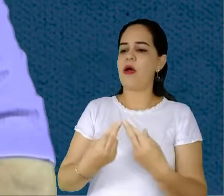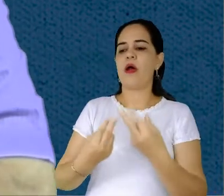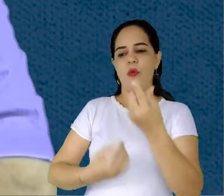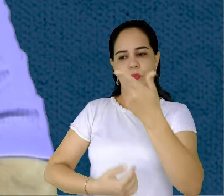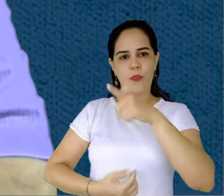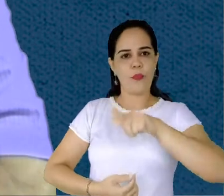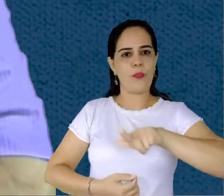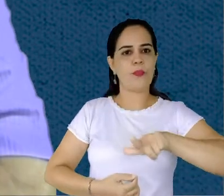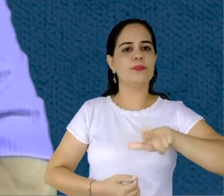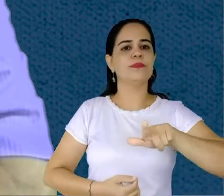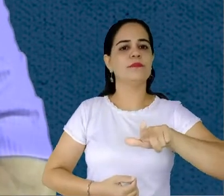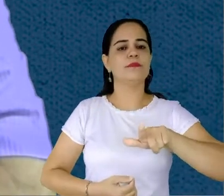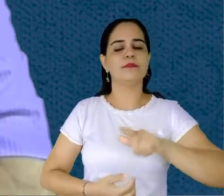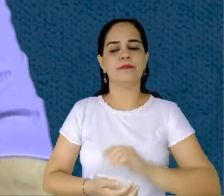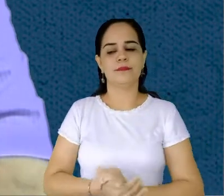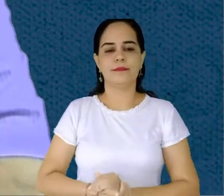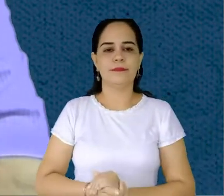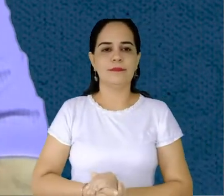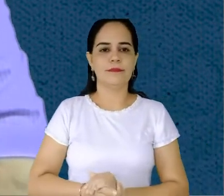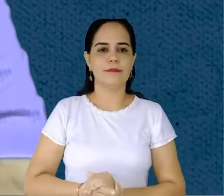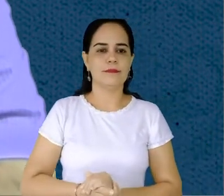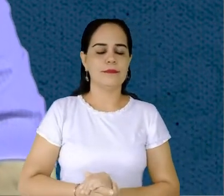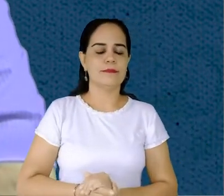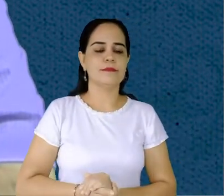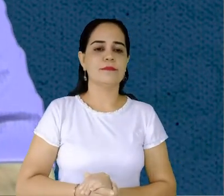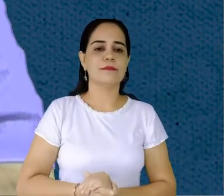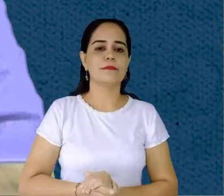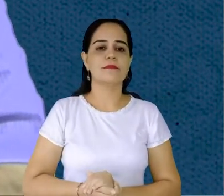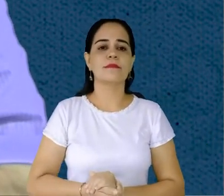vos reunir, tá?